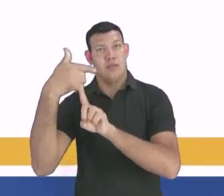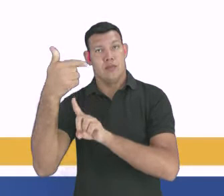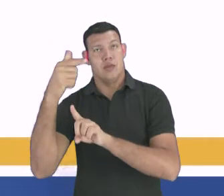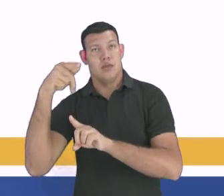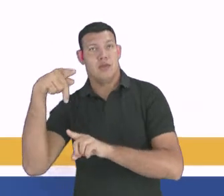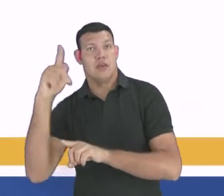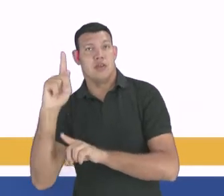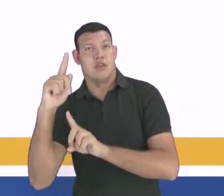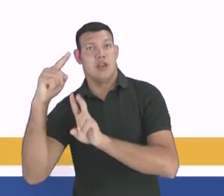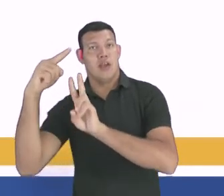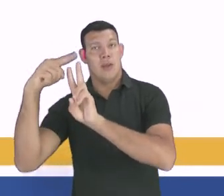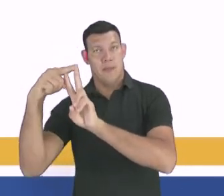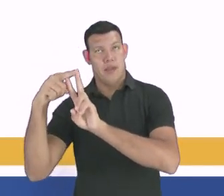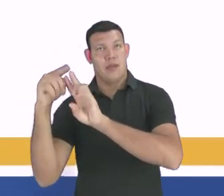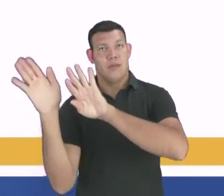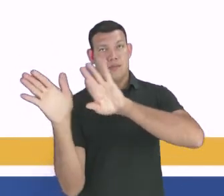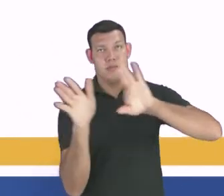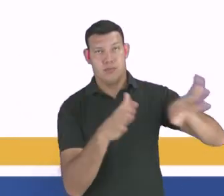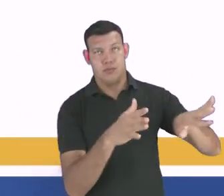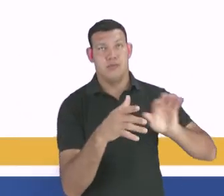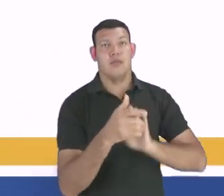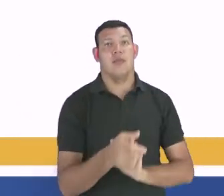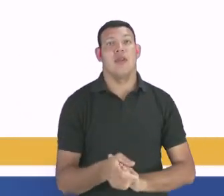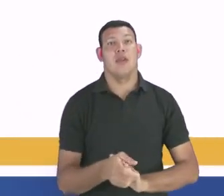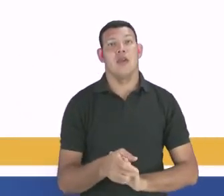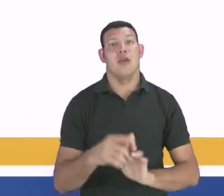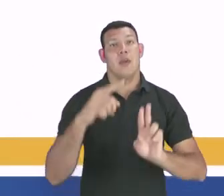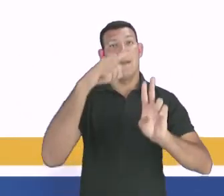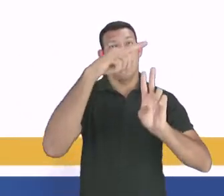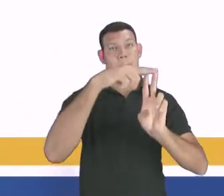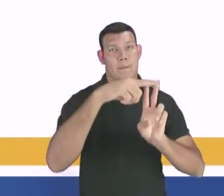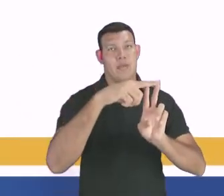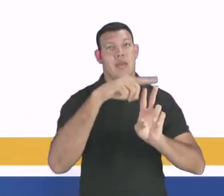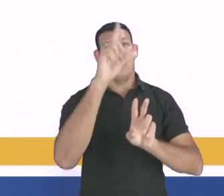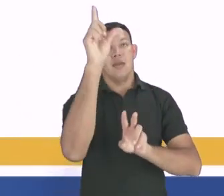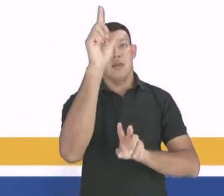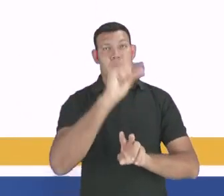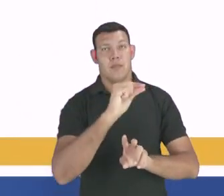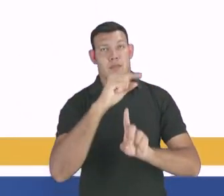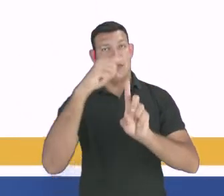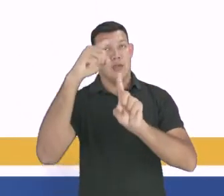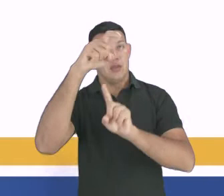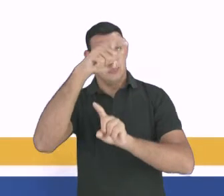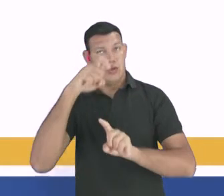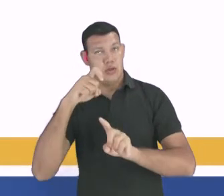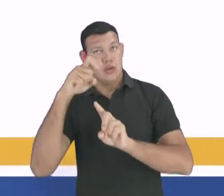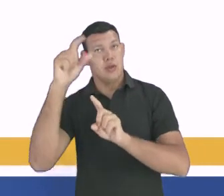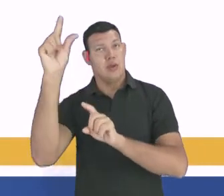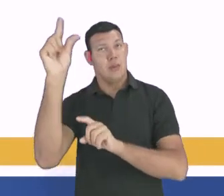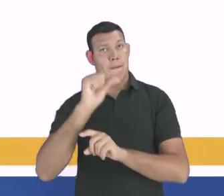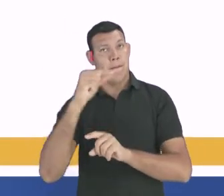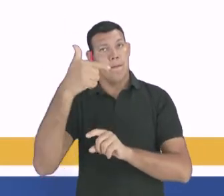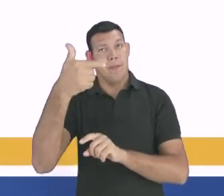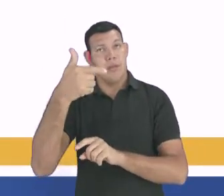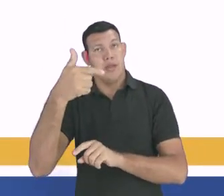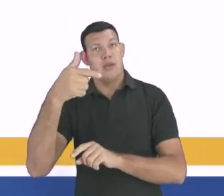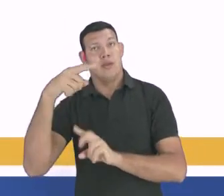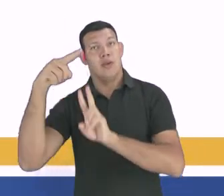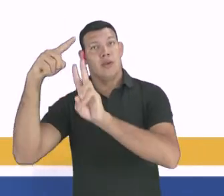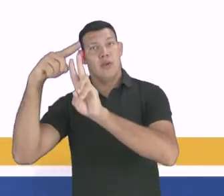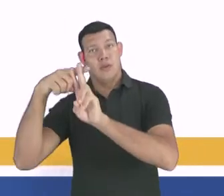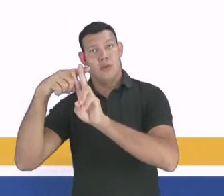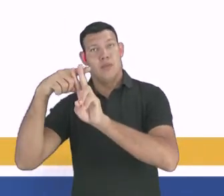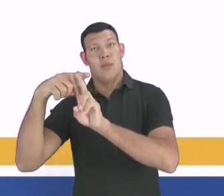E ainda, que o π é menor ou igual que o x e menor ou igual que 2π